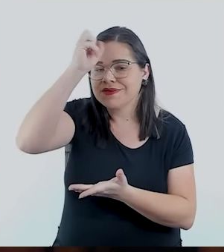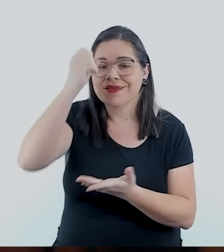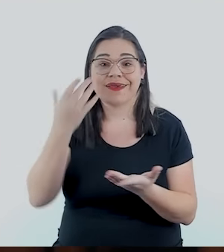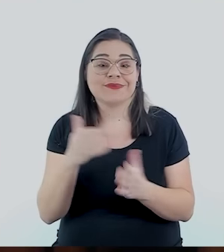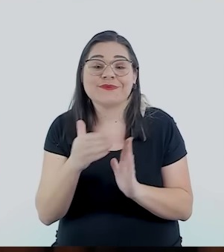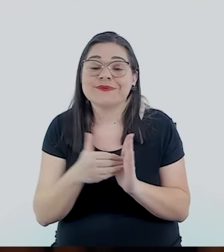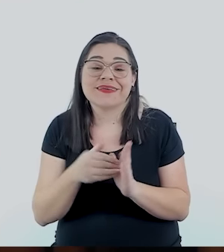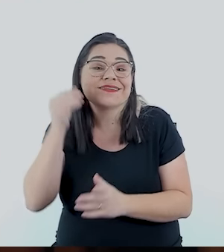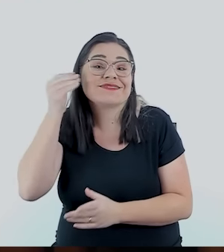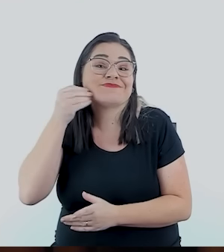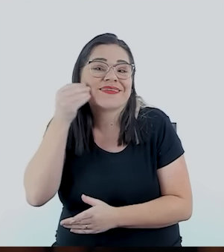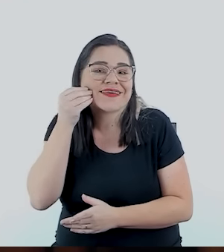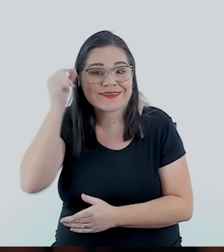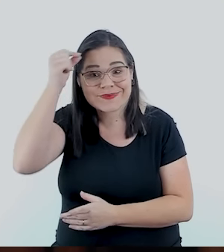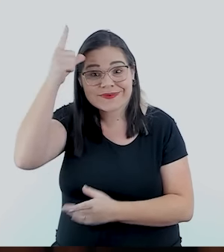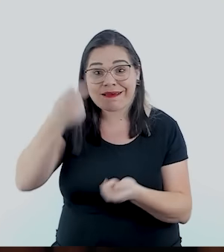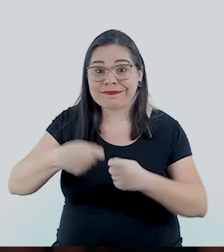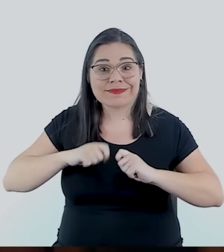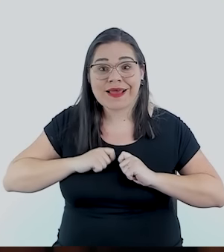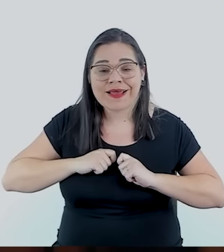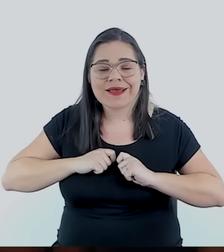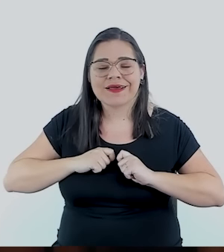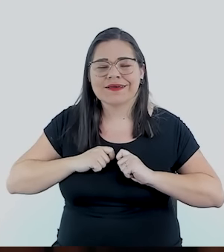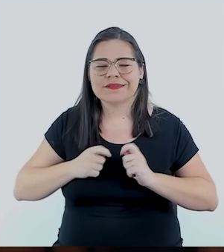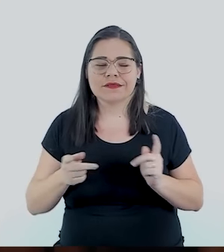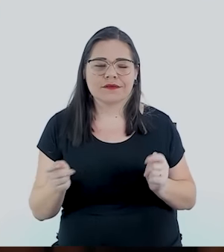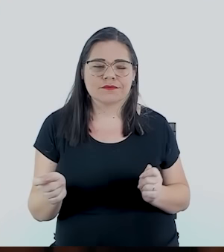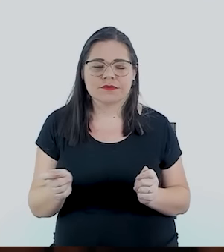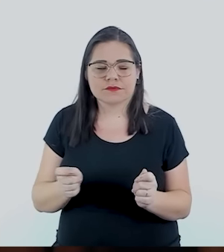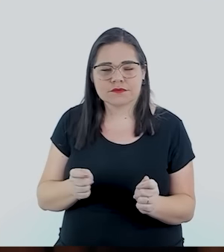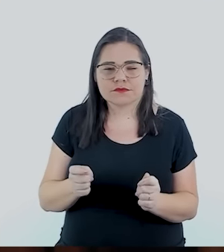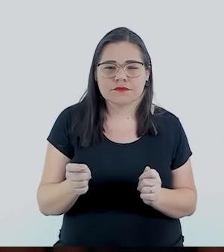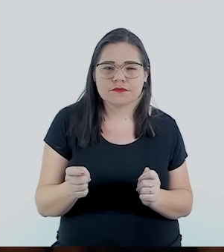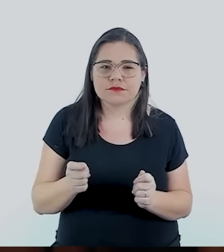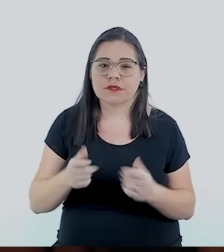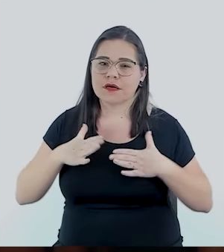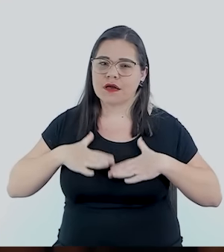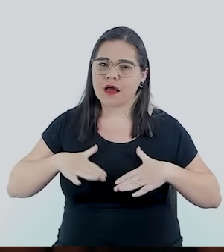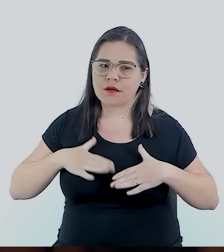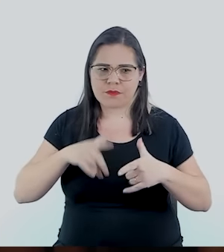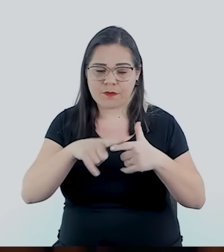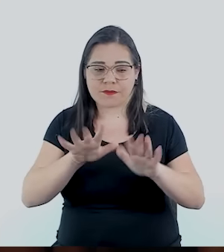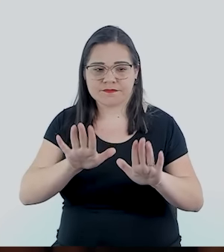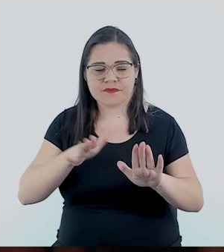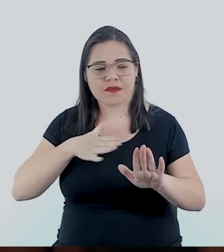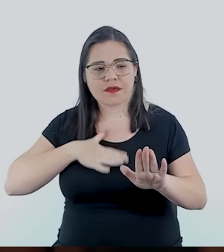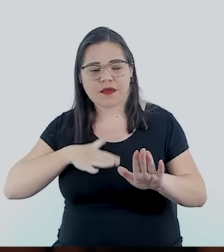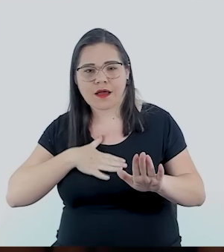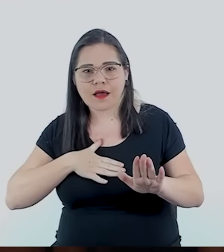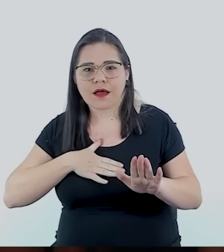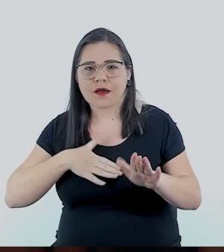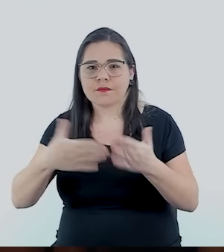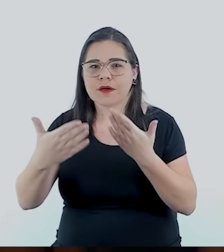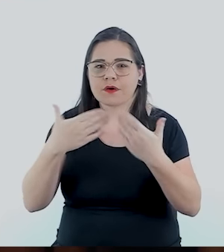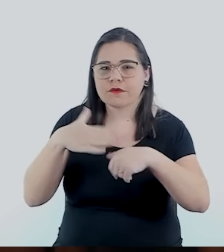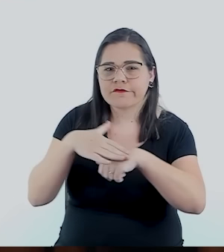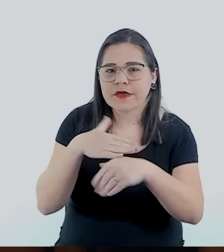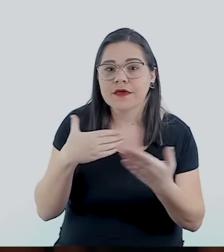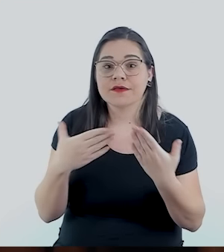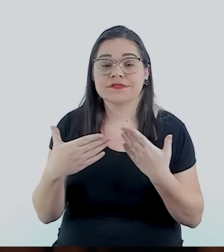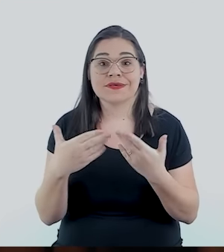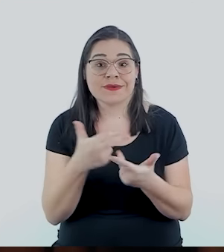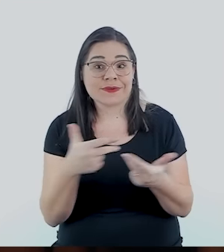trazem né de Jogo de Cintura calma para lidar com os problemas o olho no olho a conversa né relacionamento interpessoal